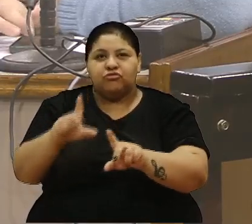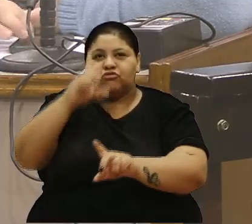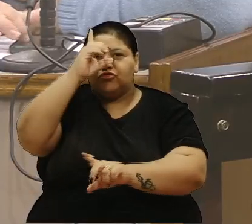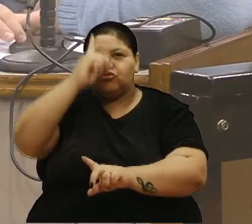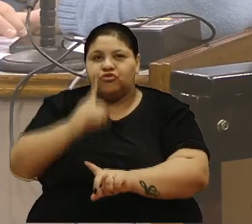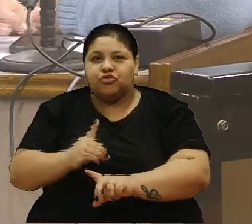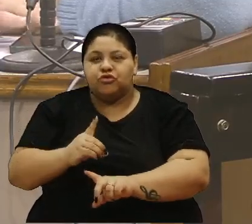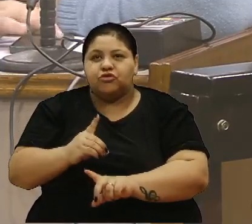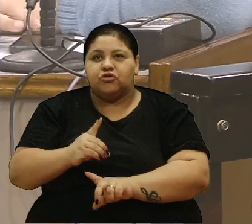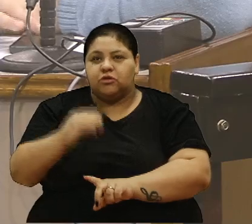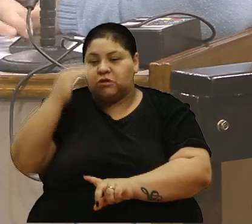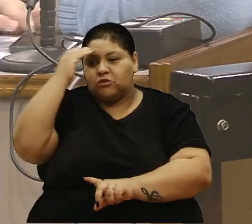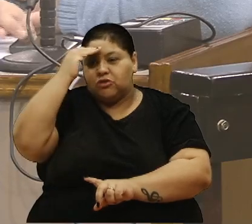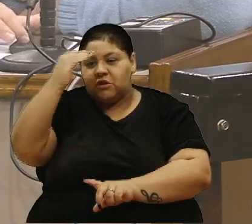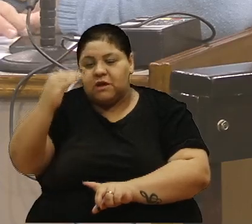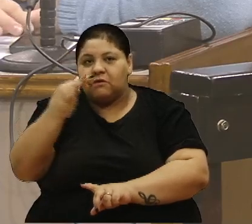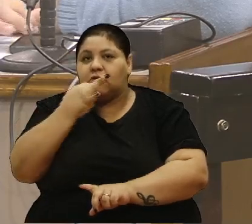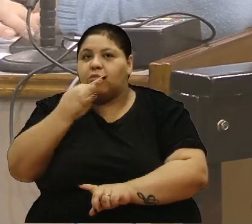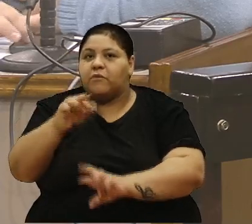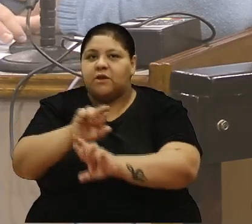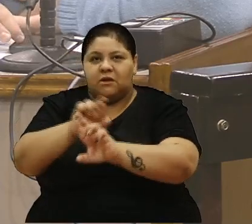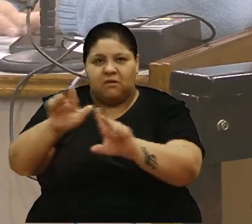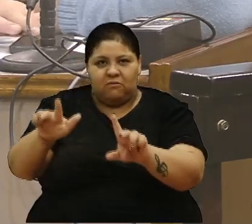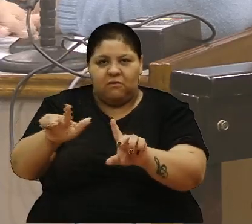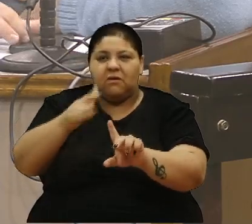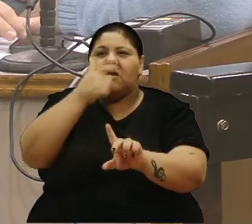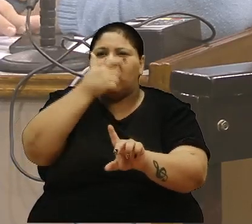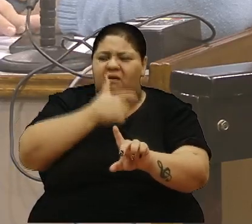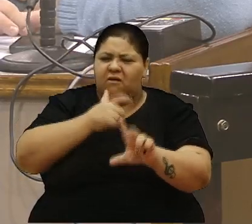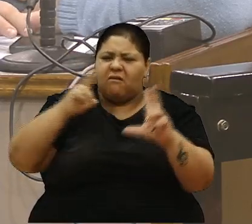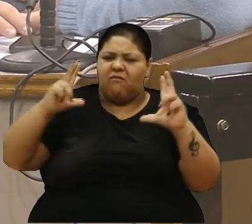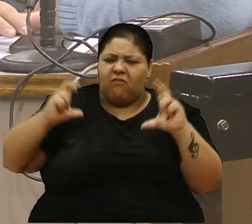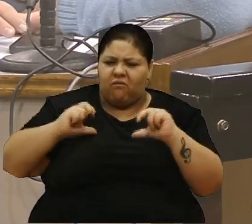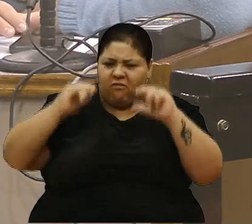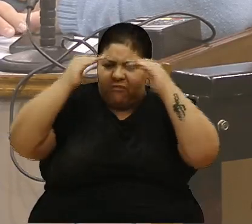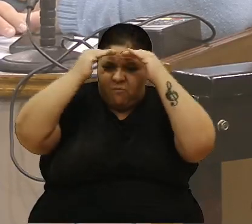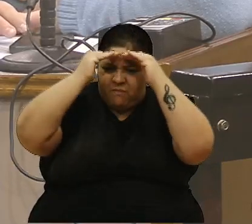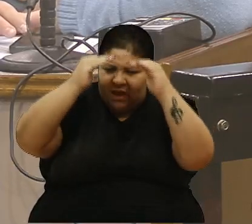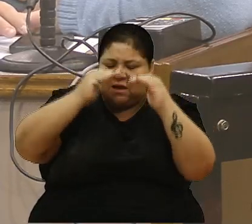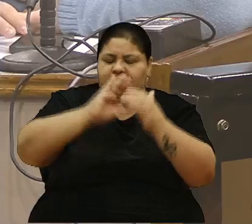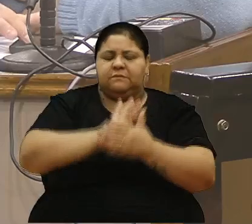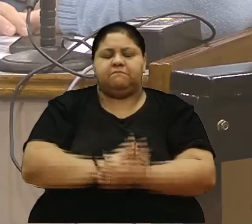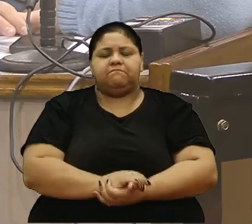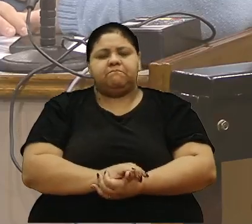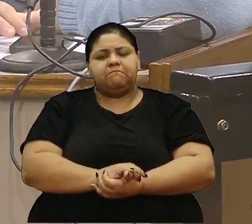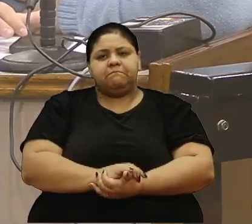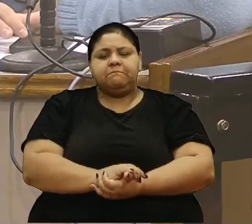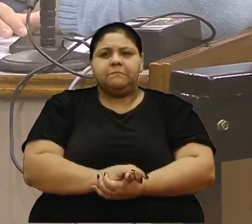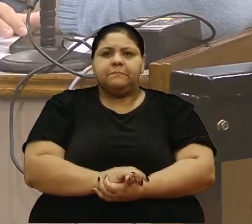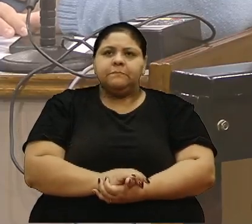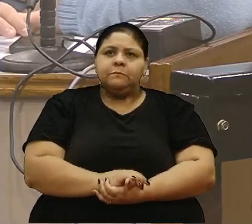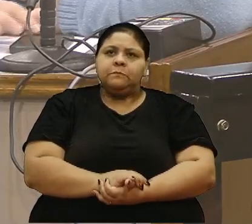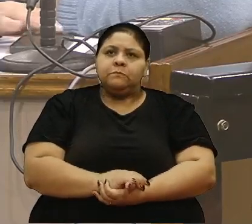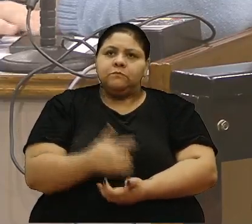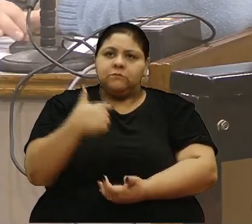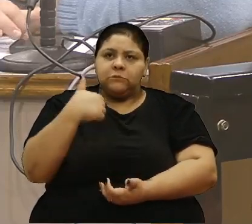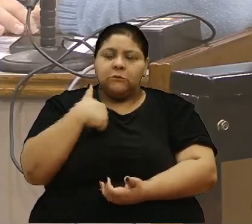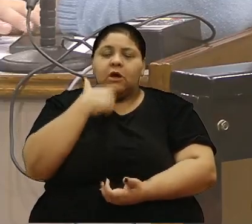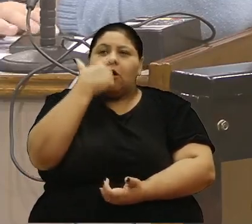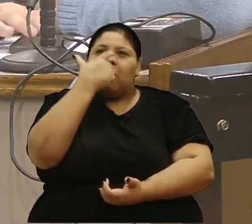da opinião contrária, né. Eu acho que merece o nosso respeito, né. E eu